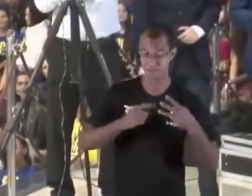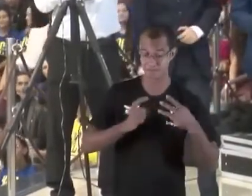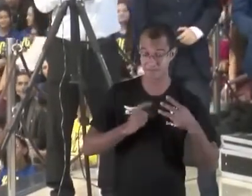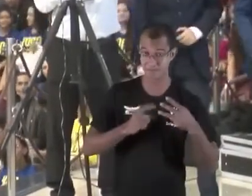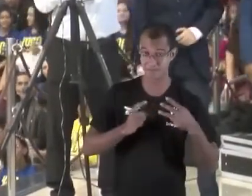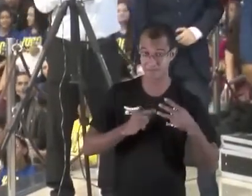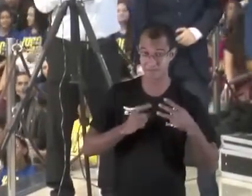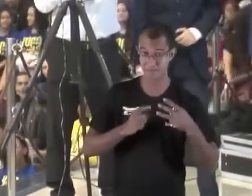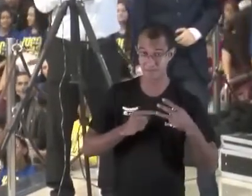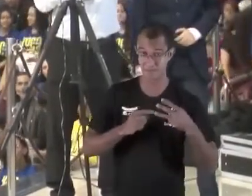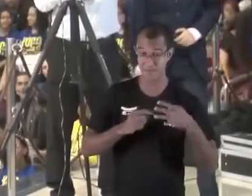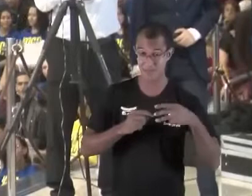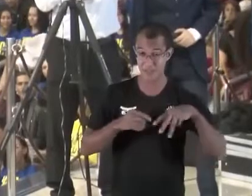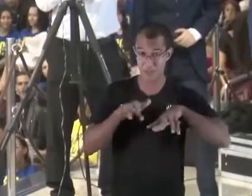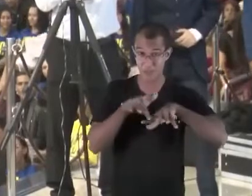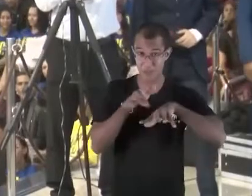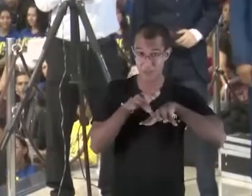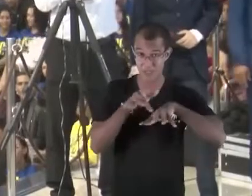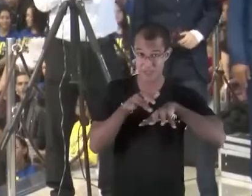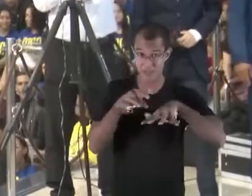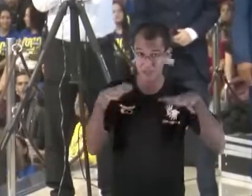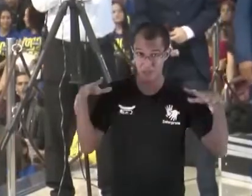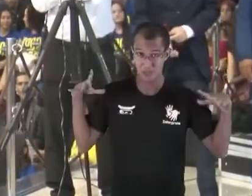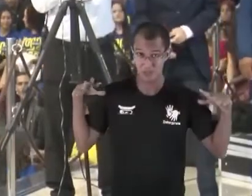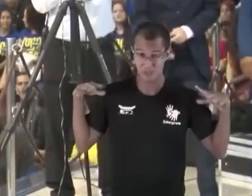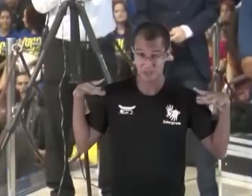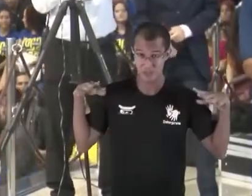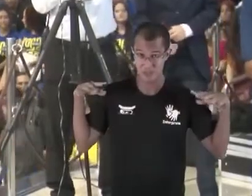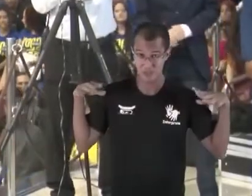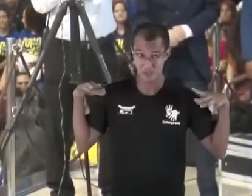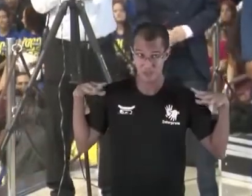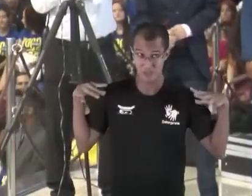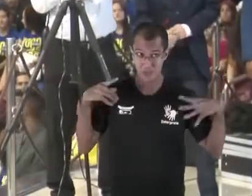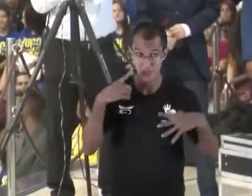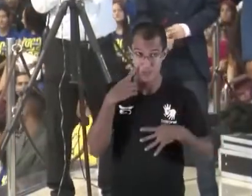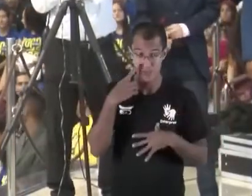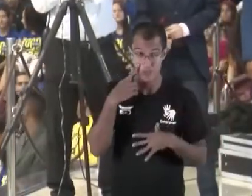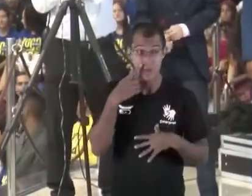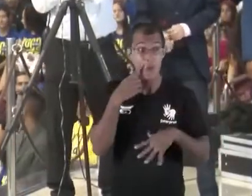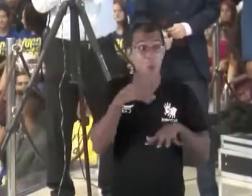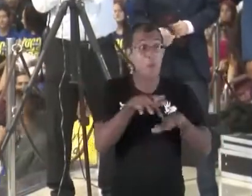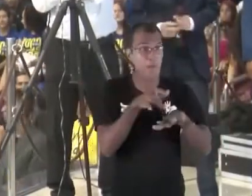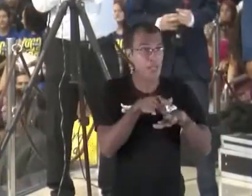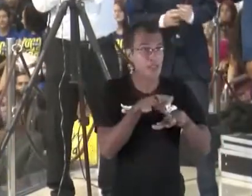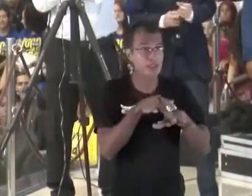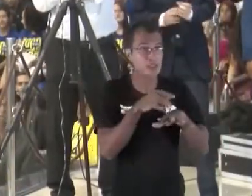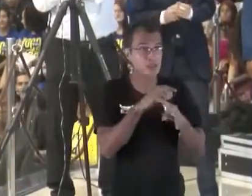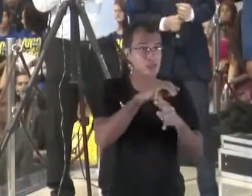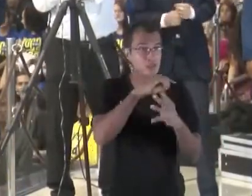os pés dos querubins. Eu gosto agora, pastor Silas.